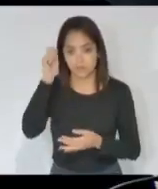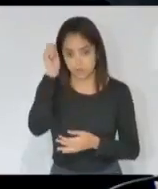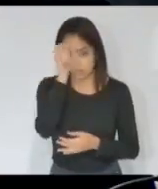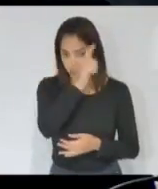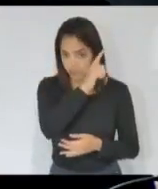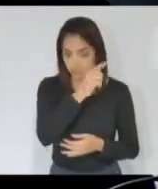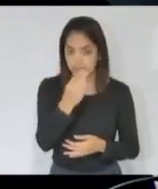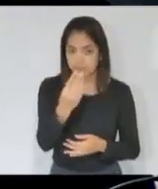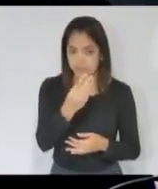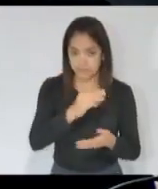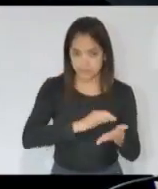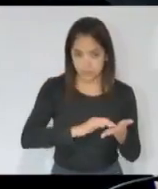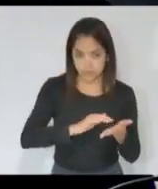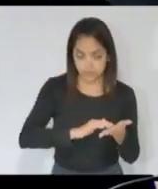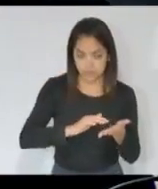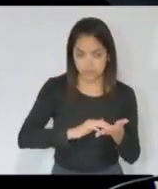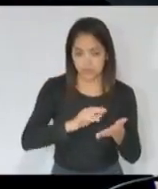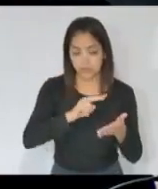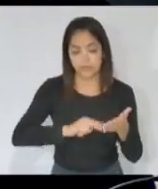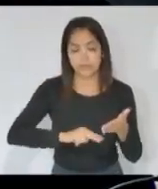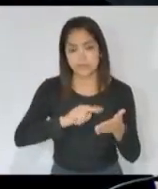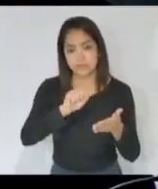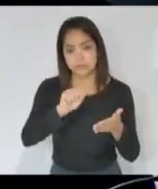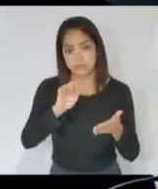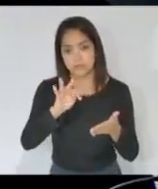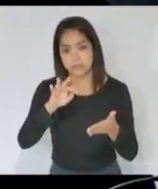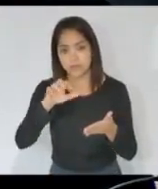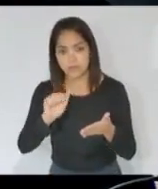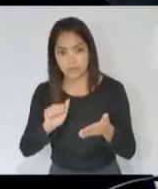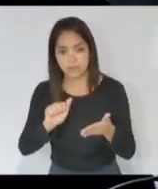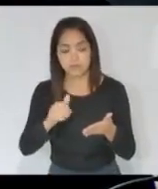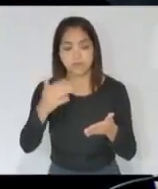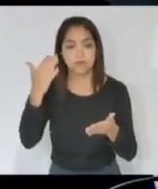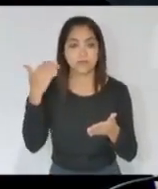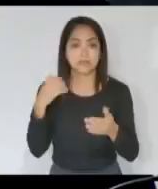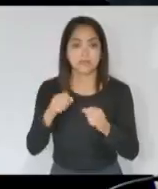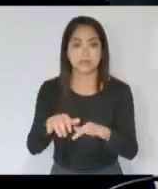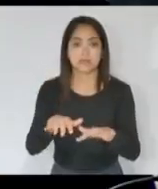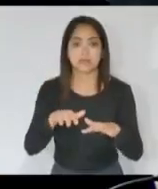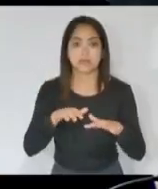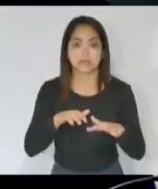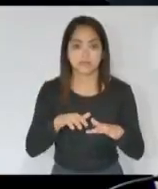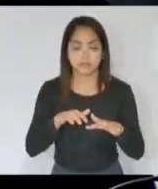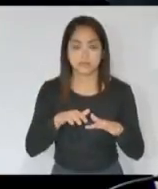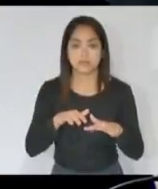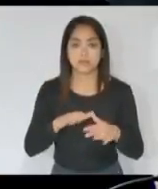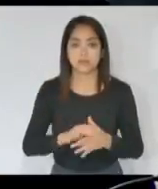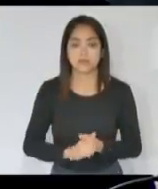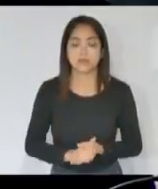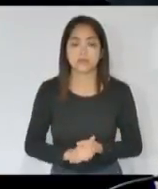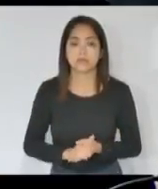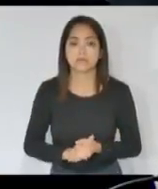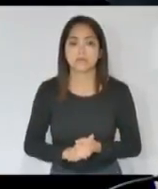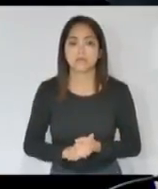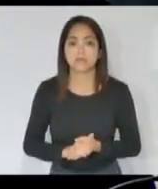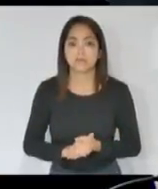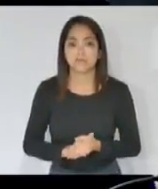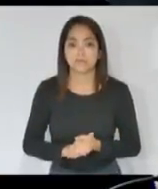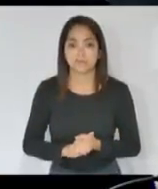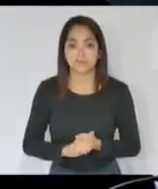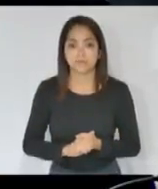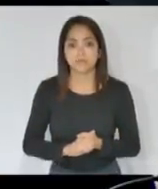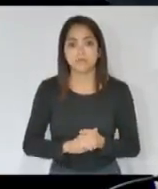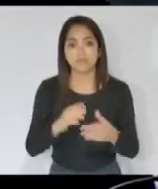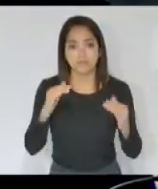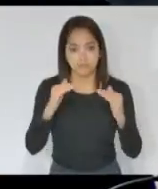Silva, terceiro secretário, para proceder à leitura das atas das sessões anteriores, que, em